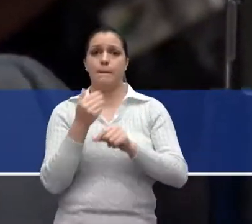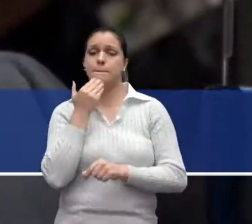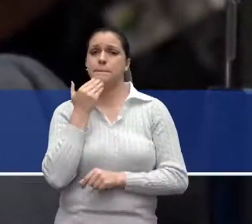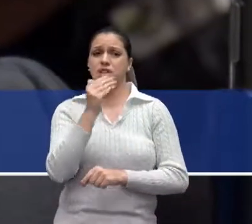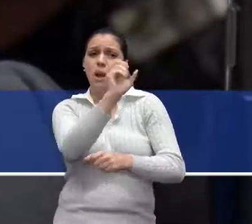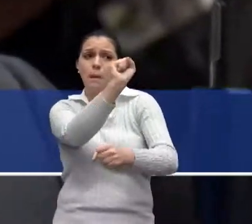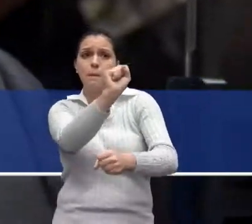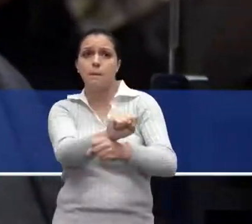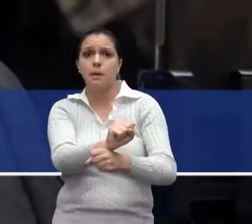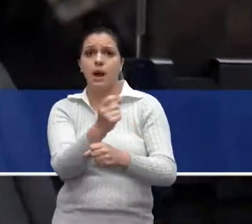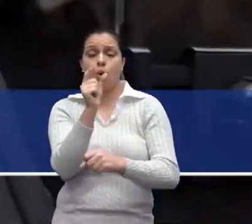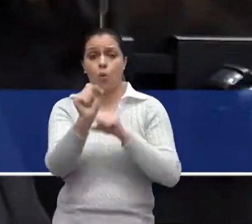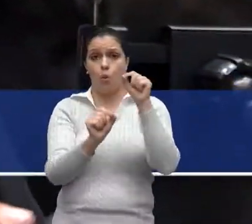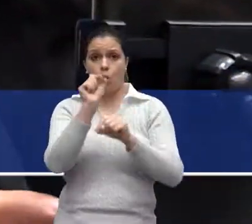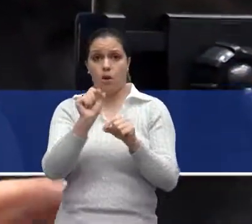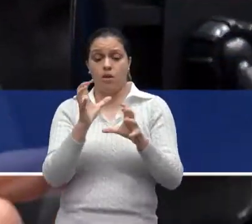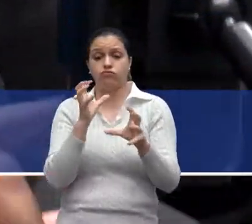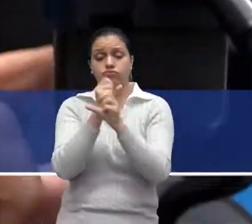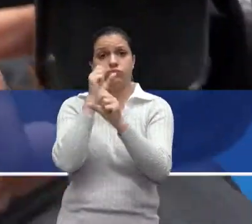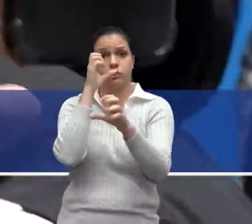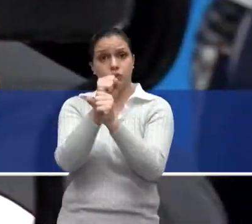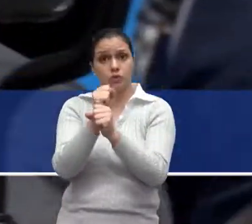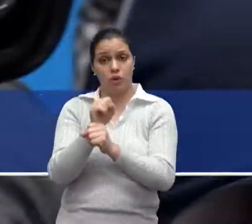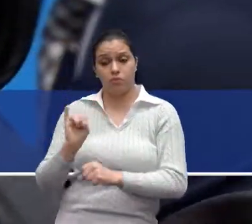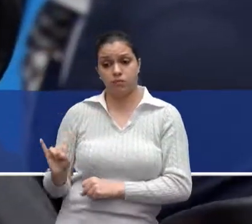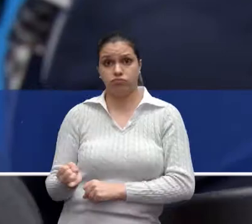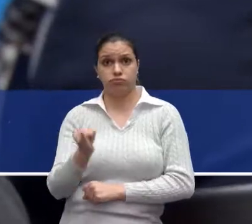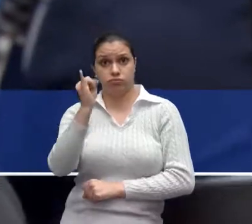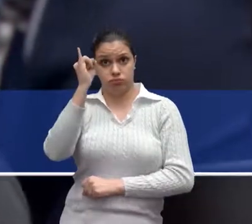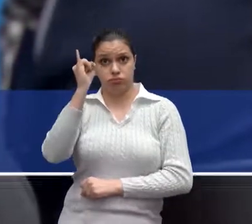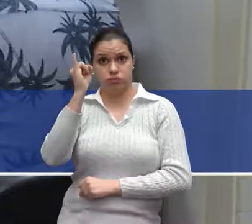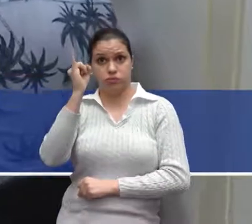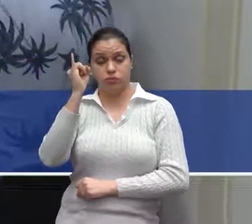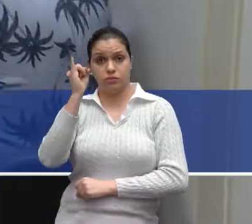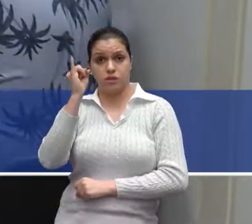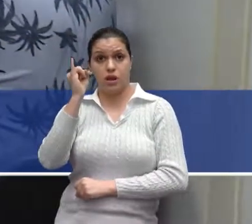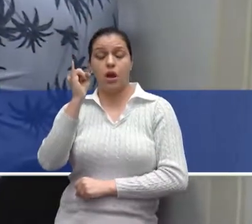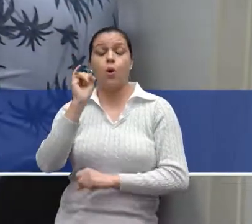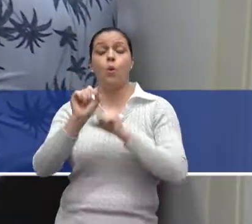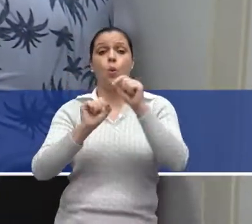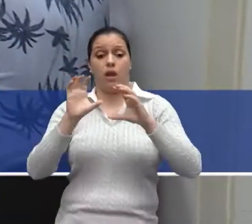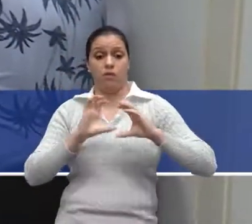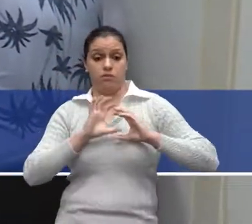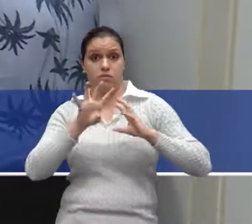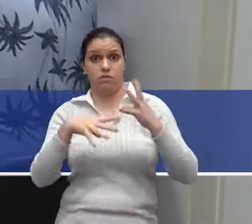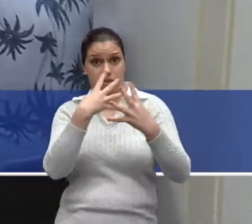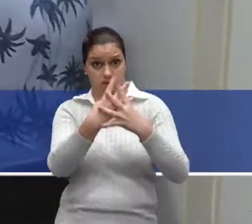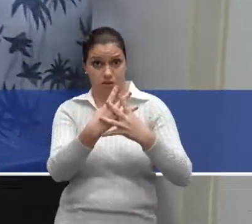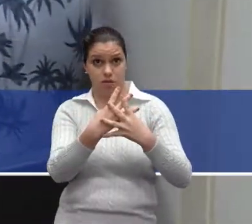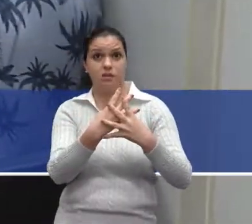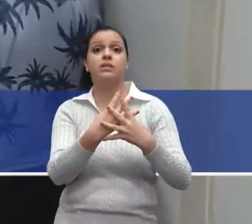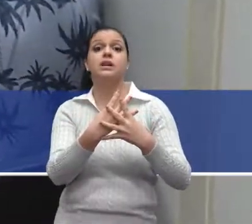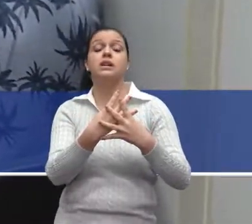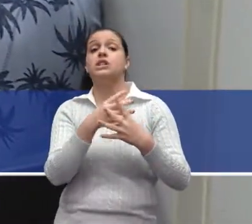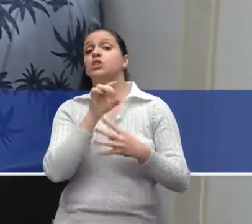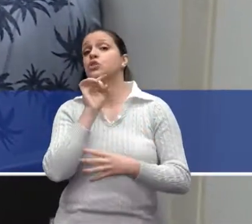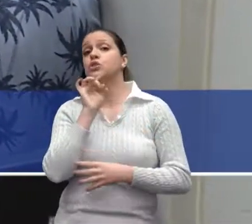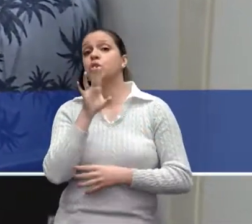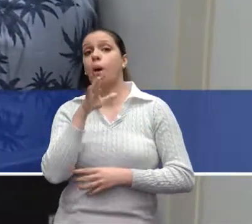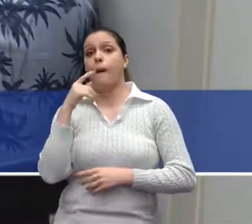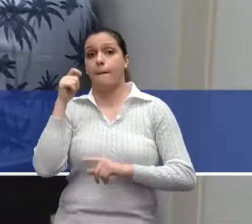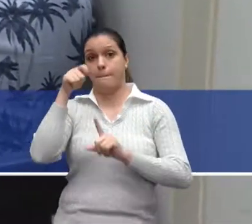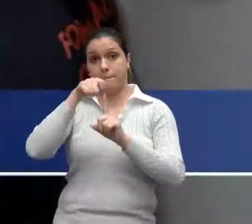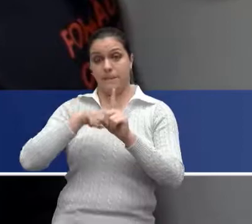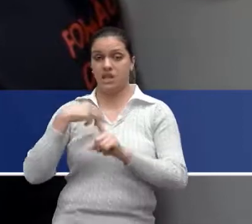também foi apresentado para que se congele o valor da unidade fiscal do Estado aplicada no cálculo das taxas do Departamento Estadual